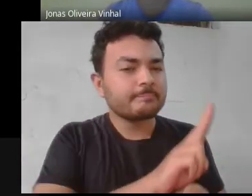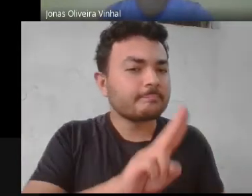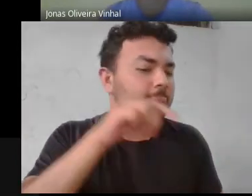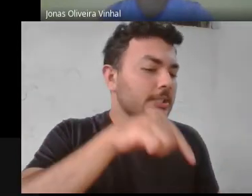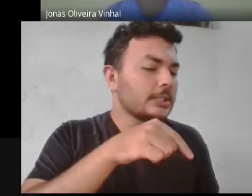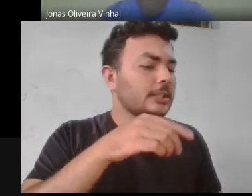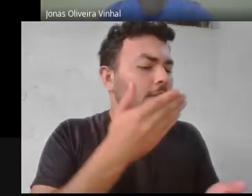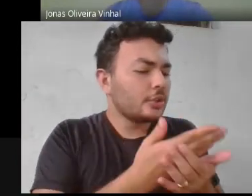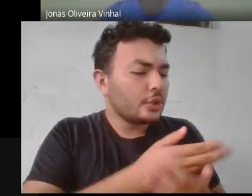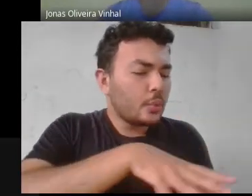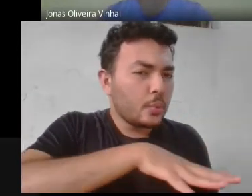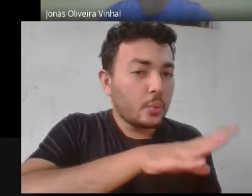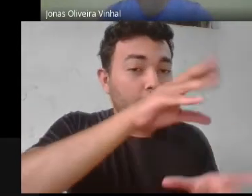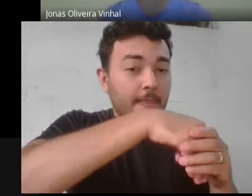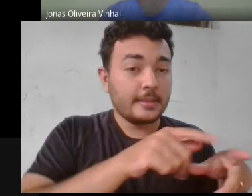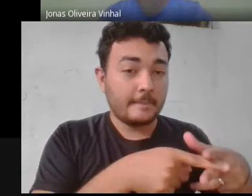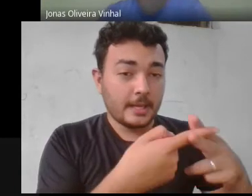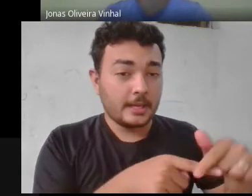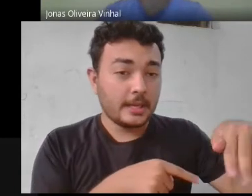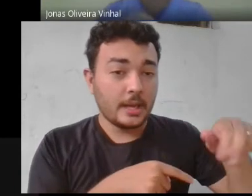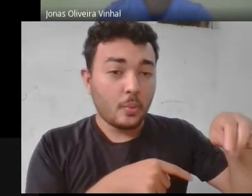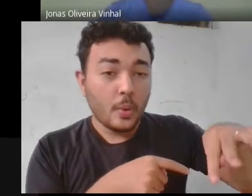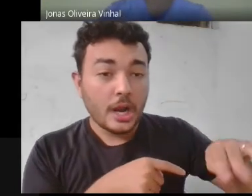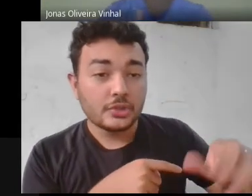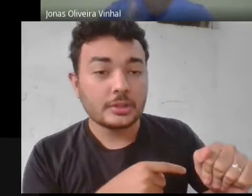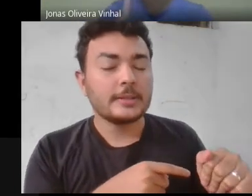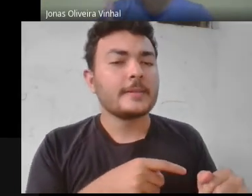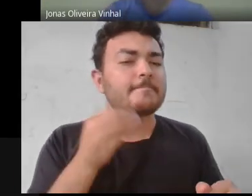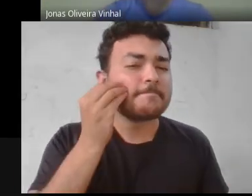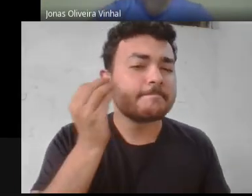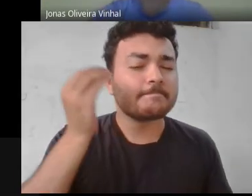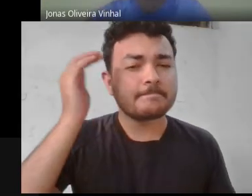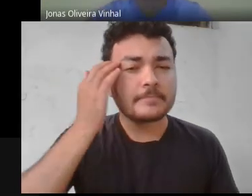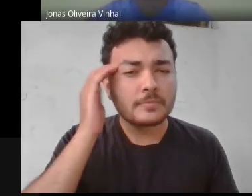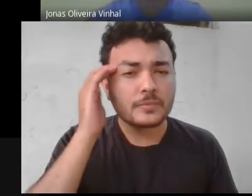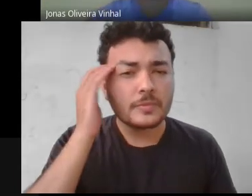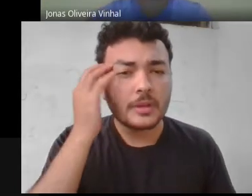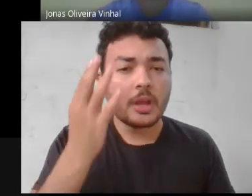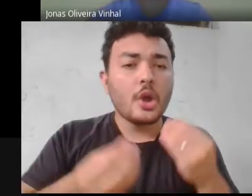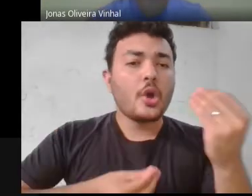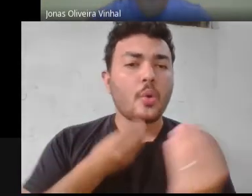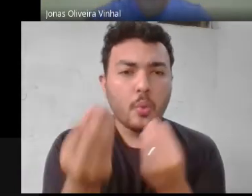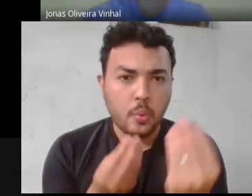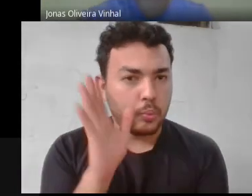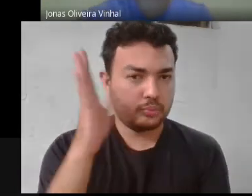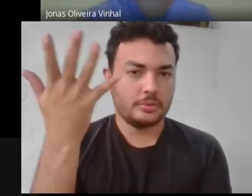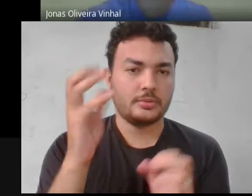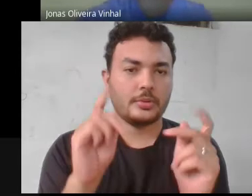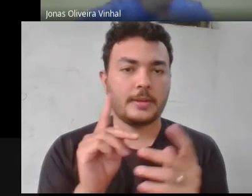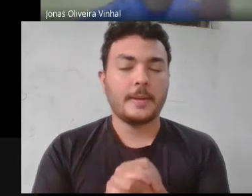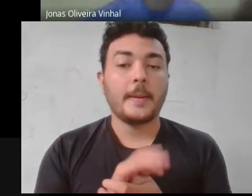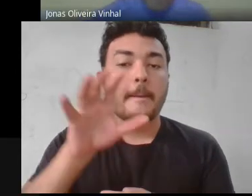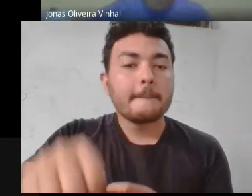equações matemáticas que descrevem o comportamento do elétron no átomo, para justamente tentar entender como isso acontece.